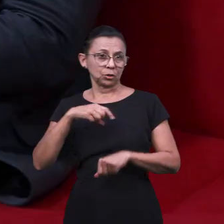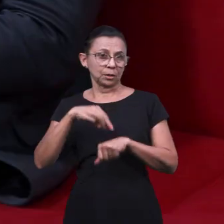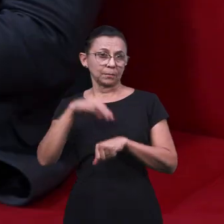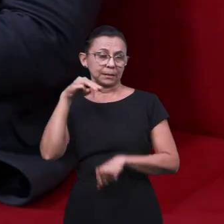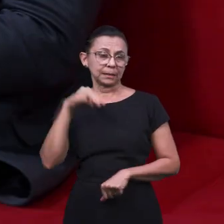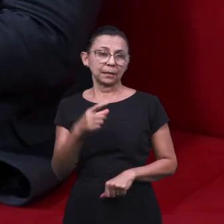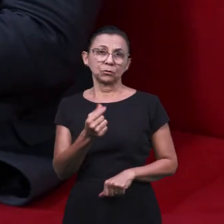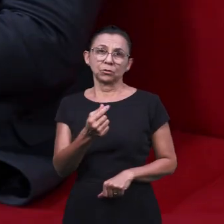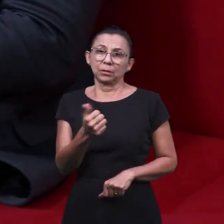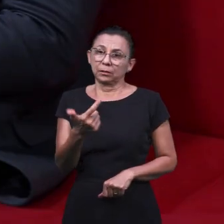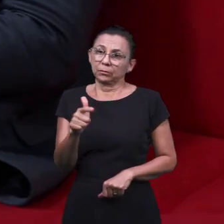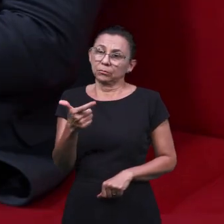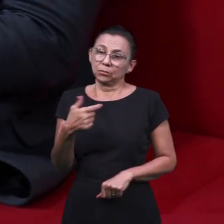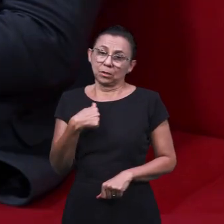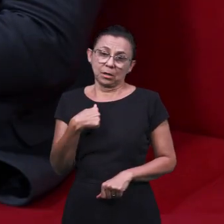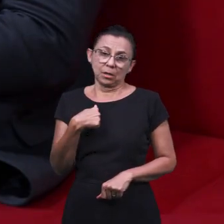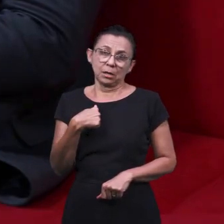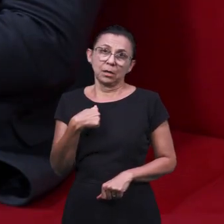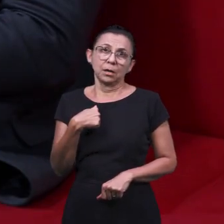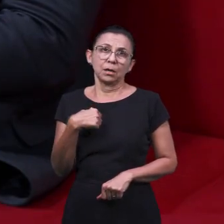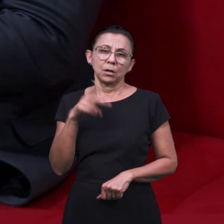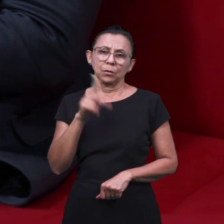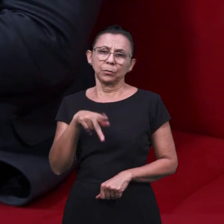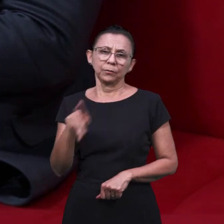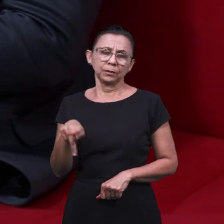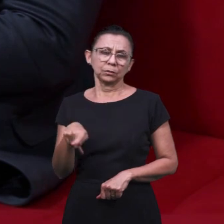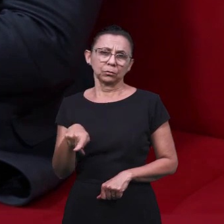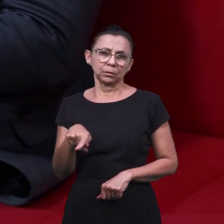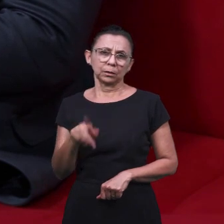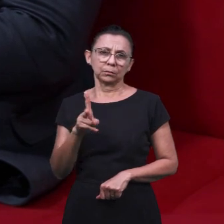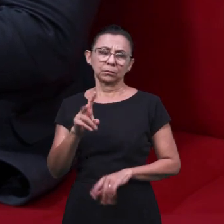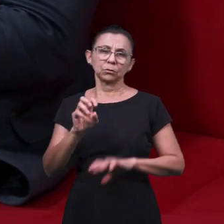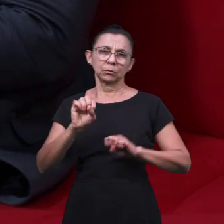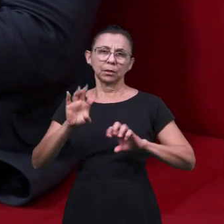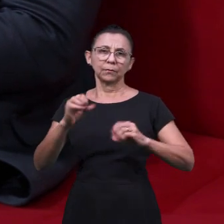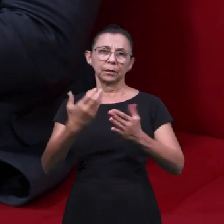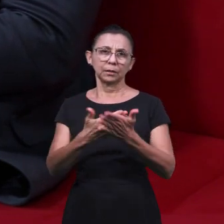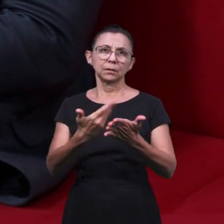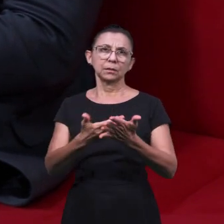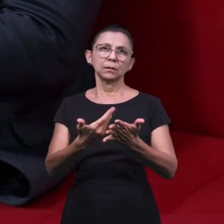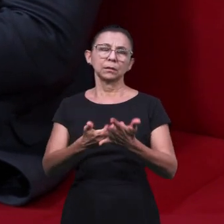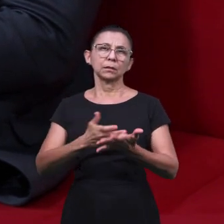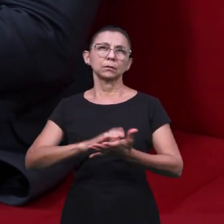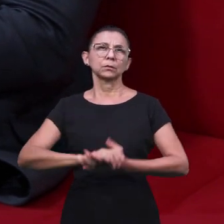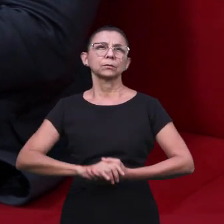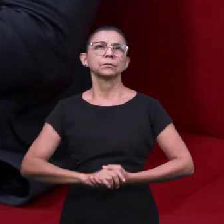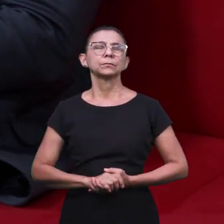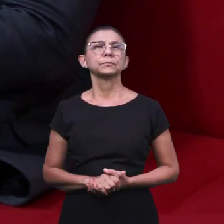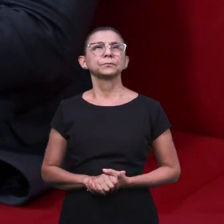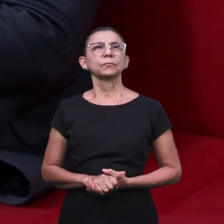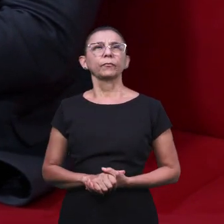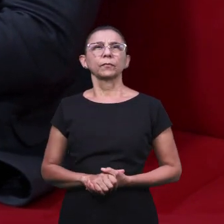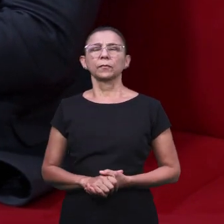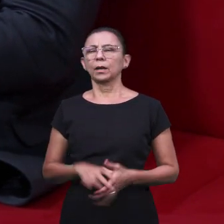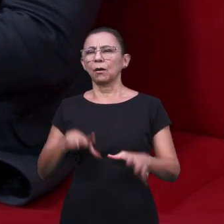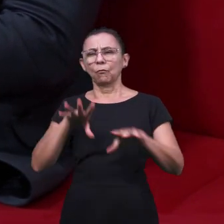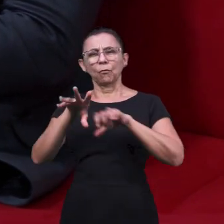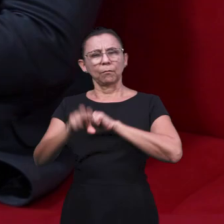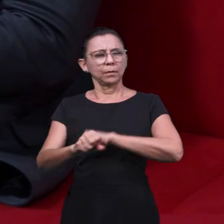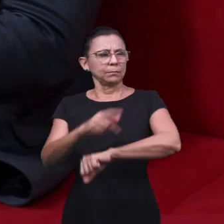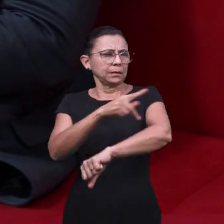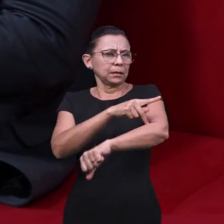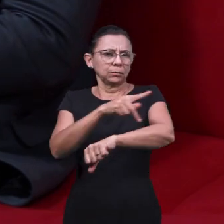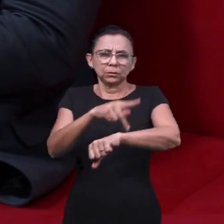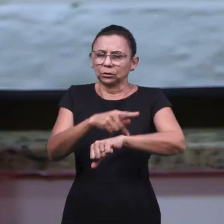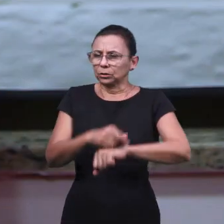dinheiro, eu era professora, continuava dando aula no primário, né? Não tinha outro jeito. Formação em pedagogia? Dava, né? Não